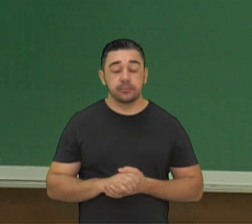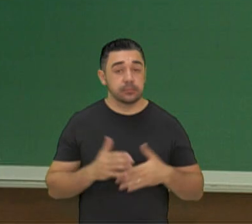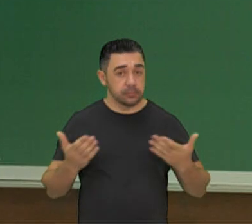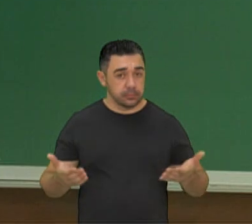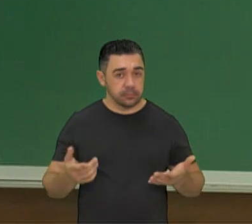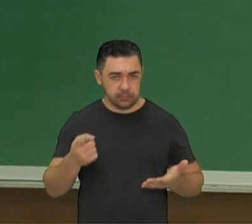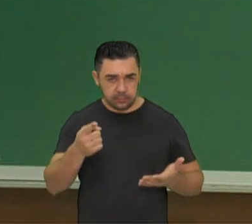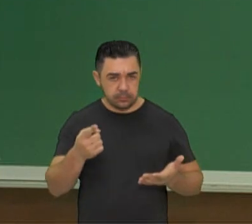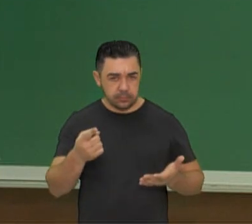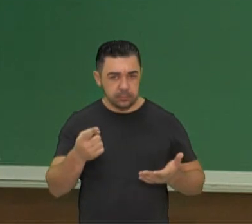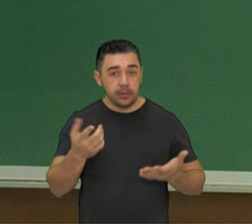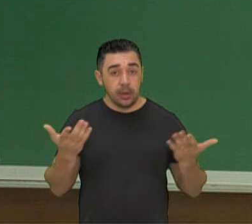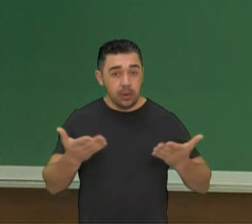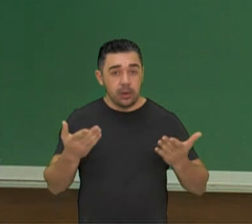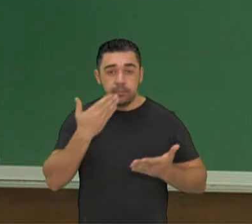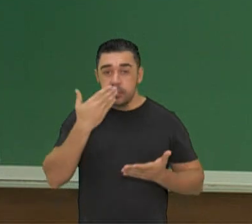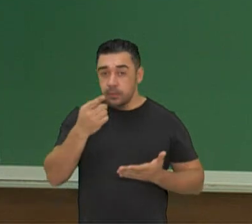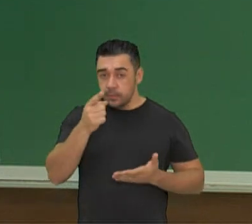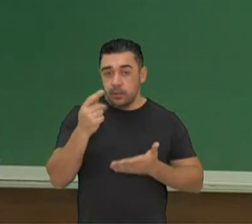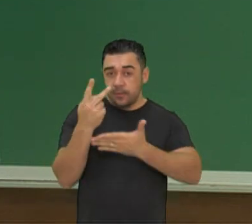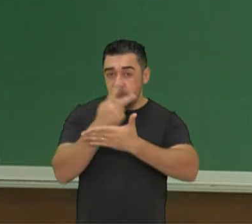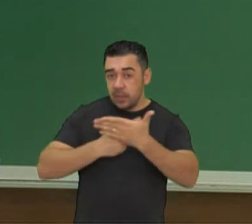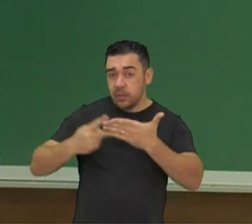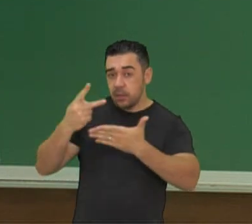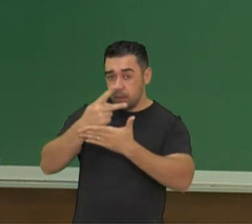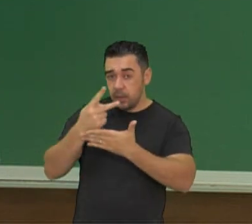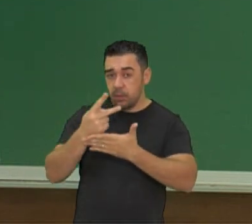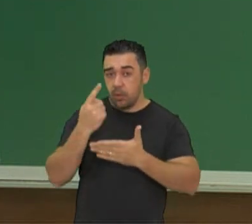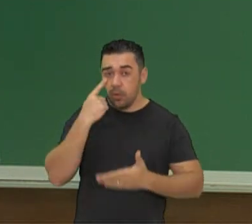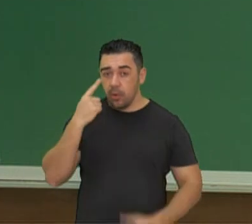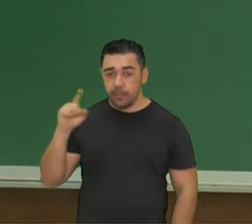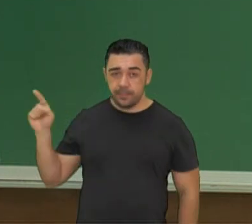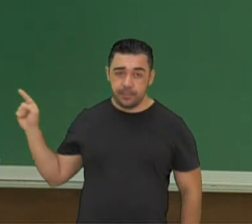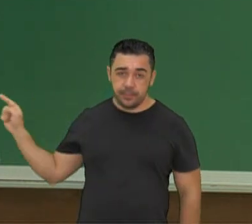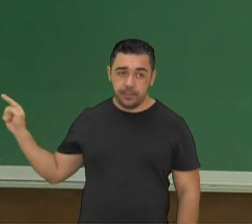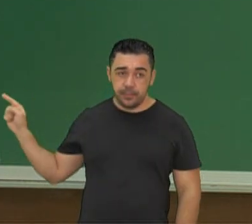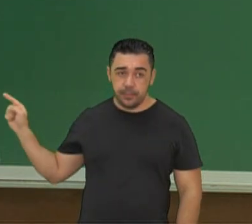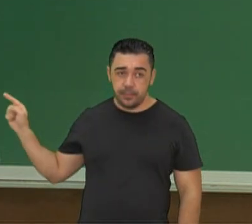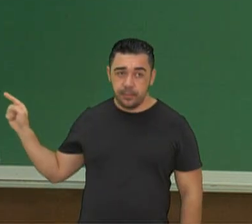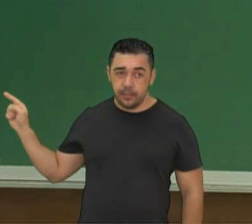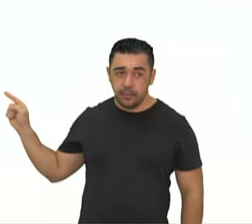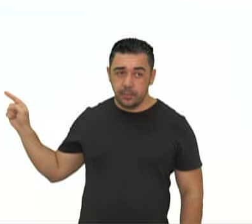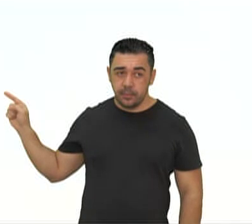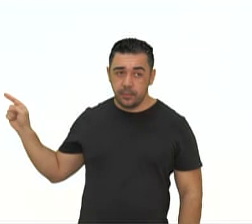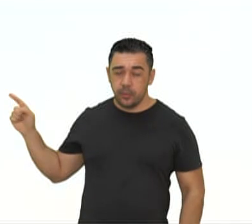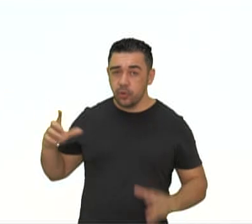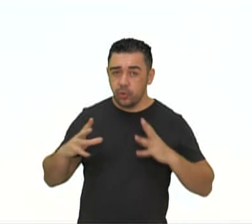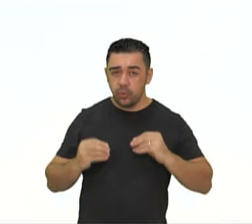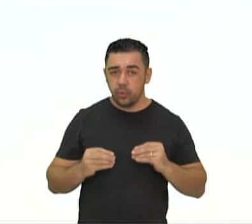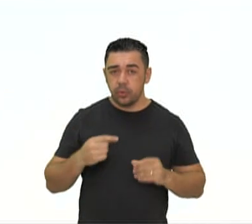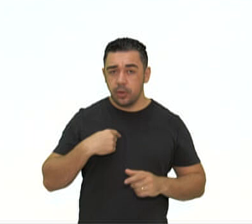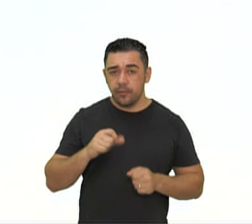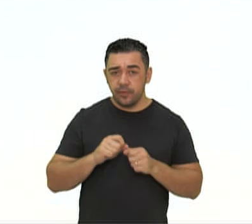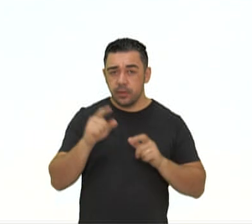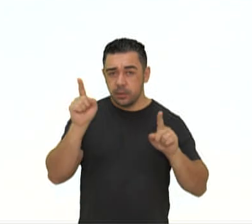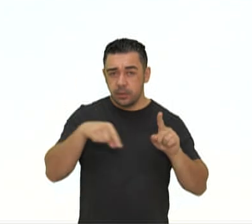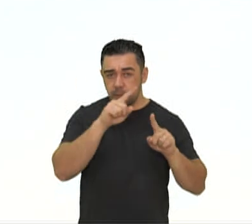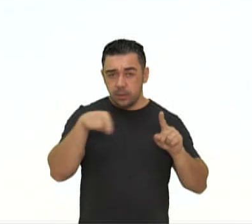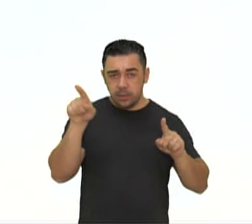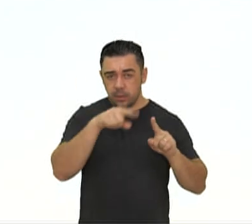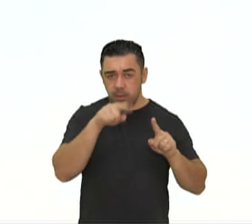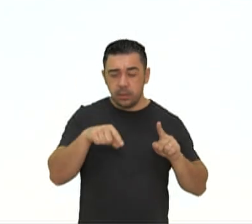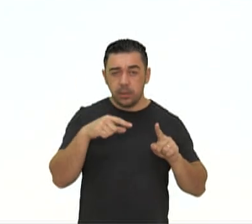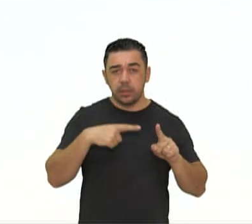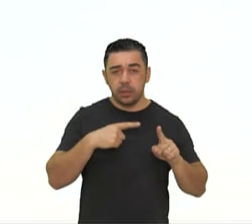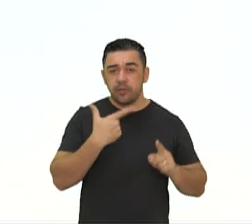Então, olha só, eu quero que você desenhe agora as diagonais desse octógono. Veja lá comigo. Ó, todas elas eu desenhei aqui. Ao todo eu vou